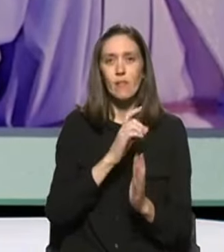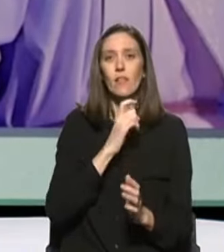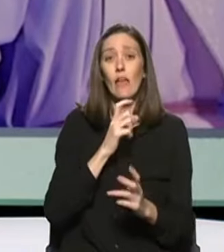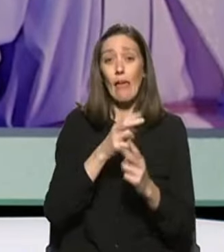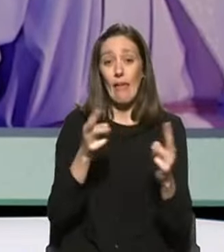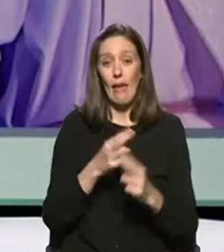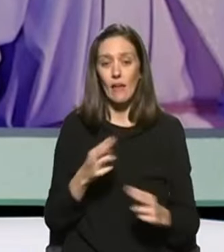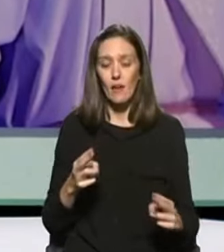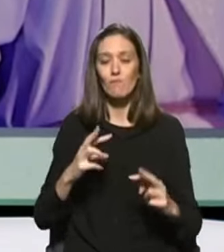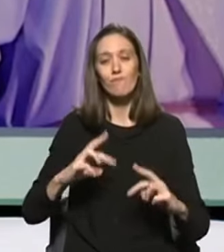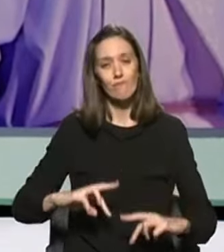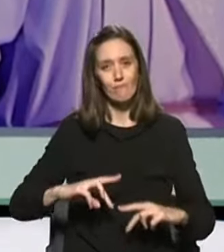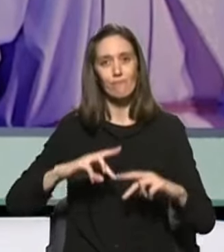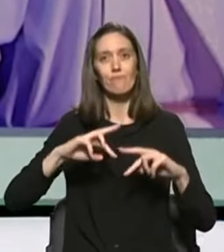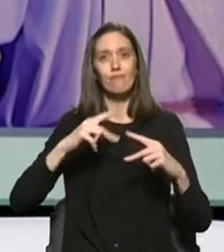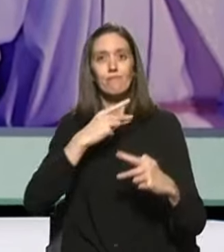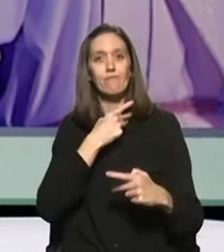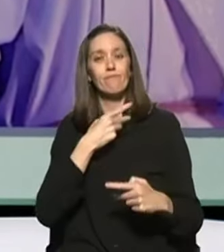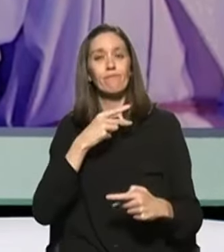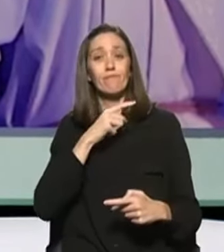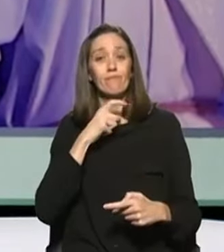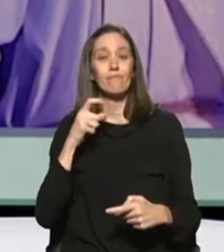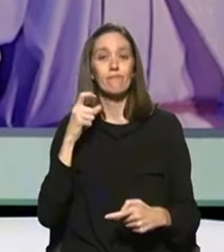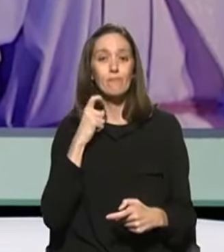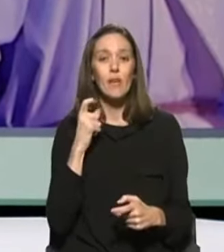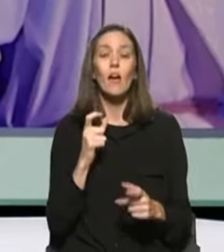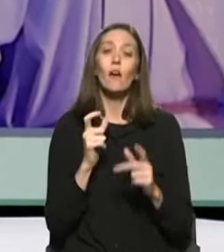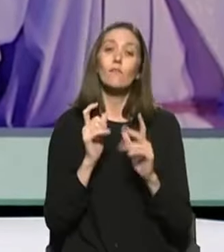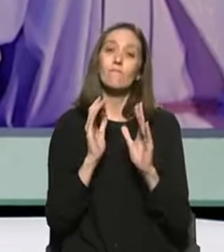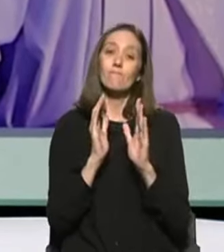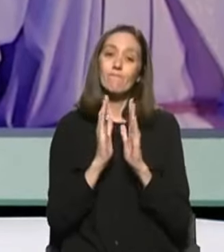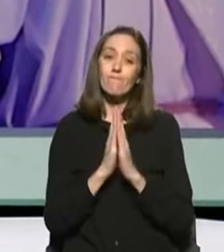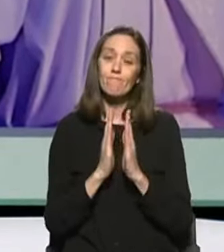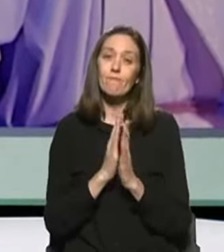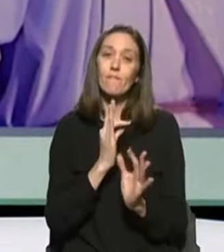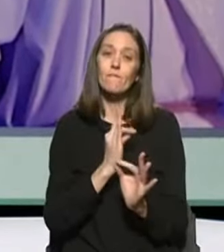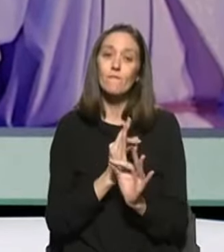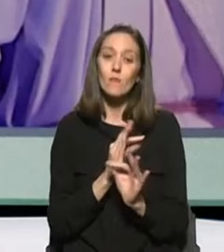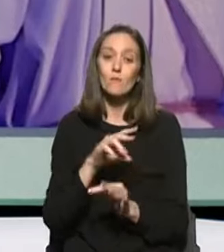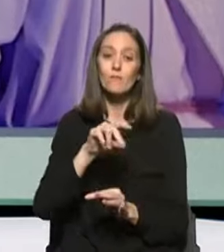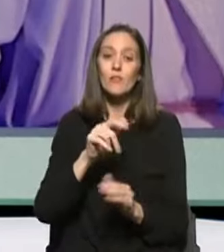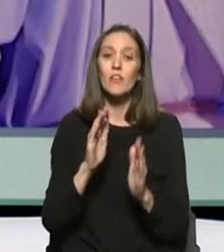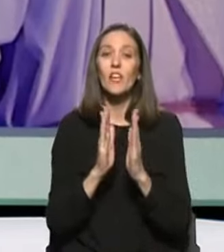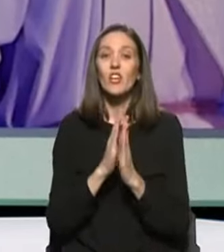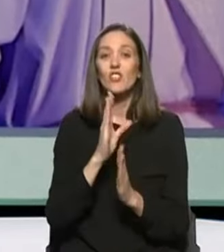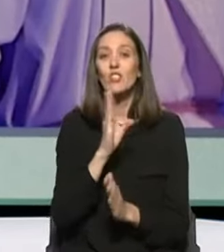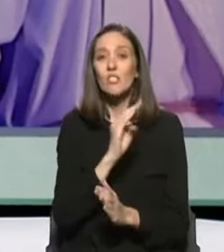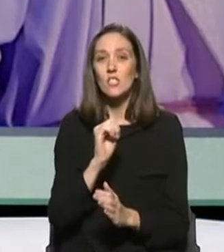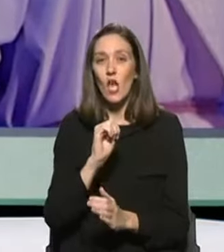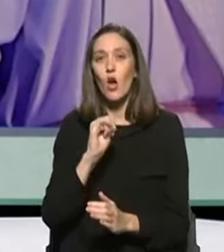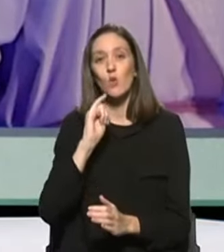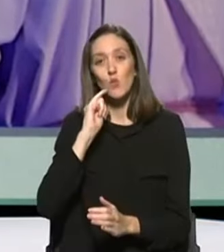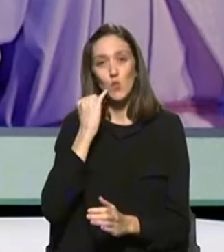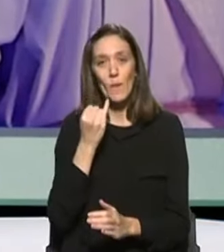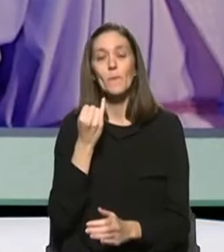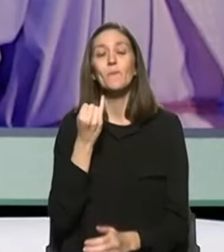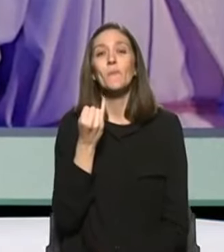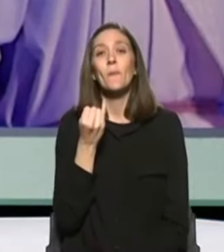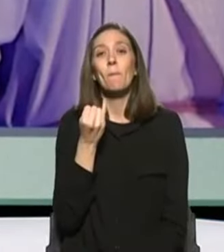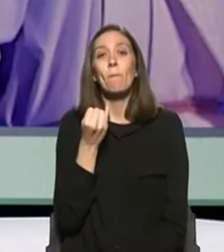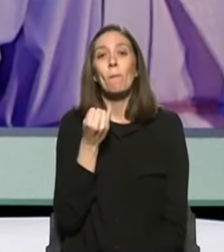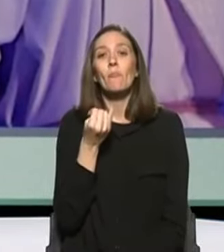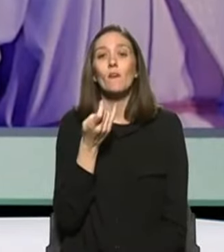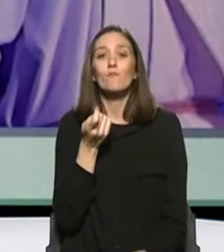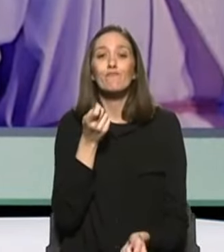A cerimónia, que se realizou na Igreja de São José, em Ponta Delgada, foi presidida por Dom Armando